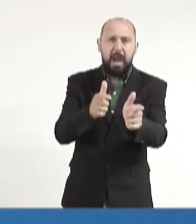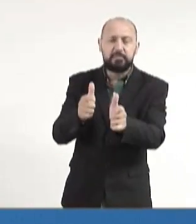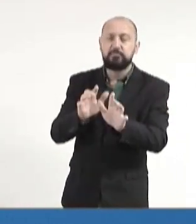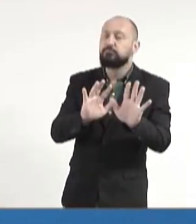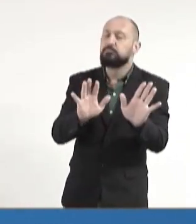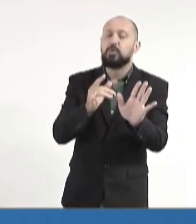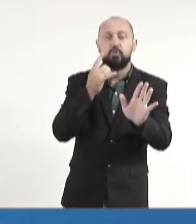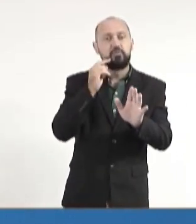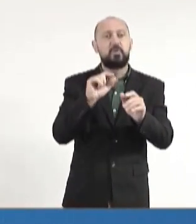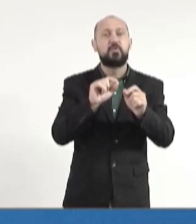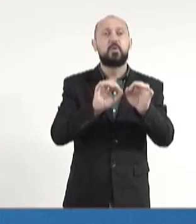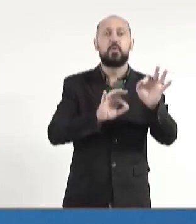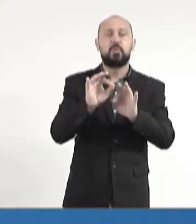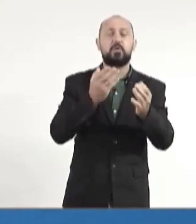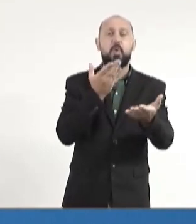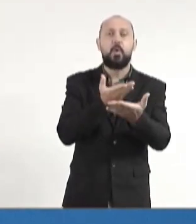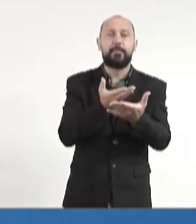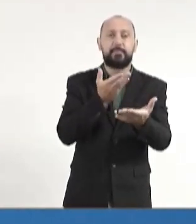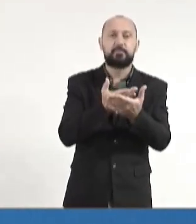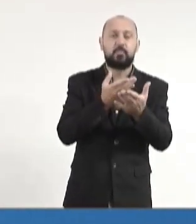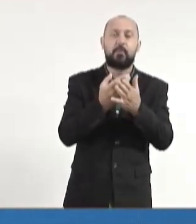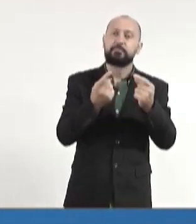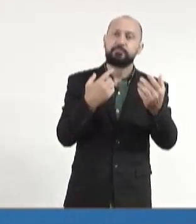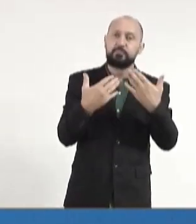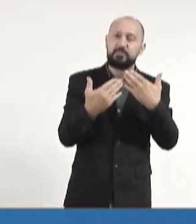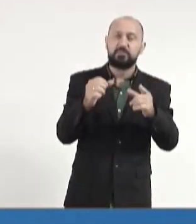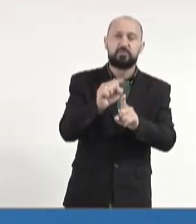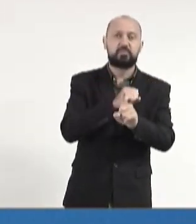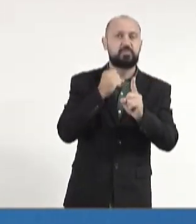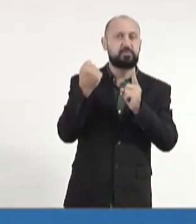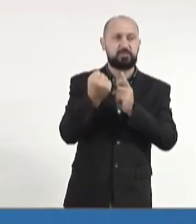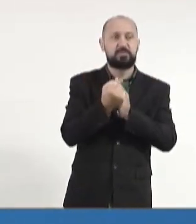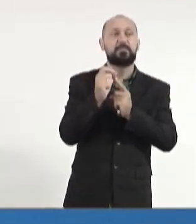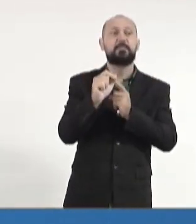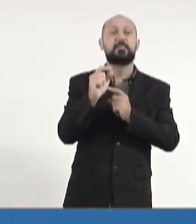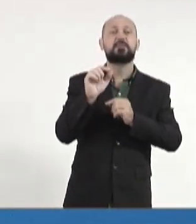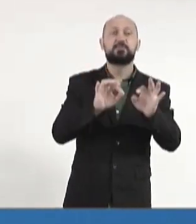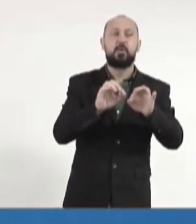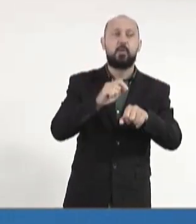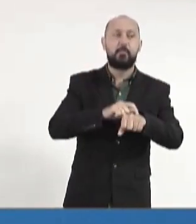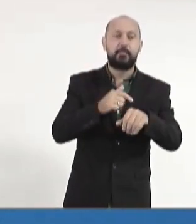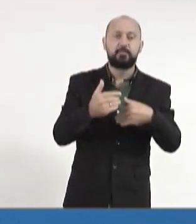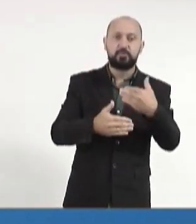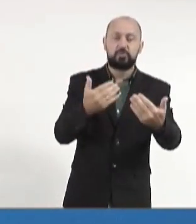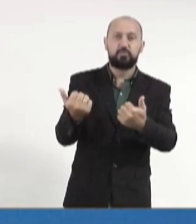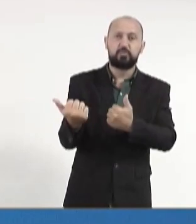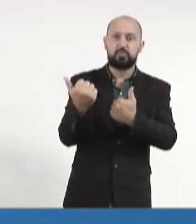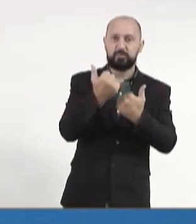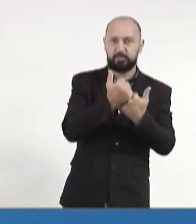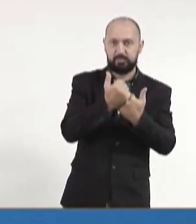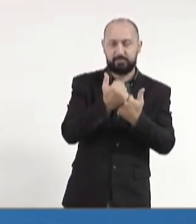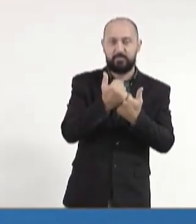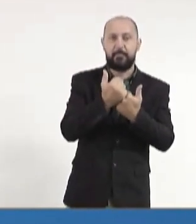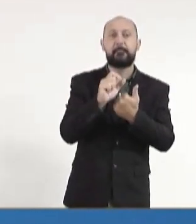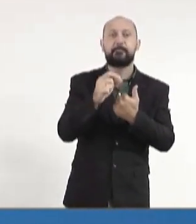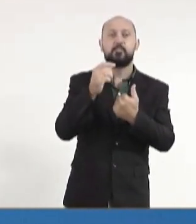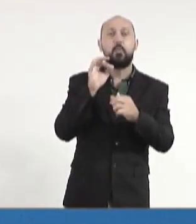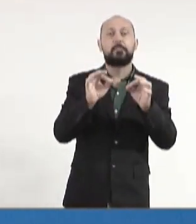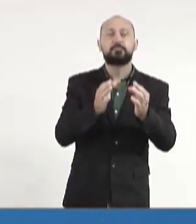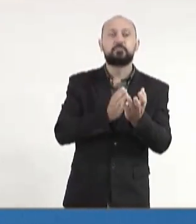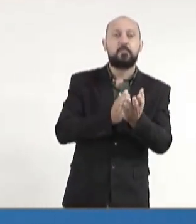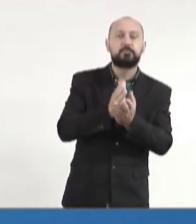a saúde do nosso povo e da nossa gente. Então, é isso que vamos debruçar, sem nenhum tipo de caça às